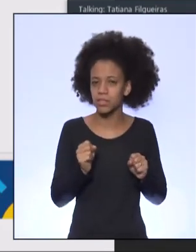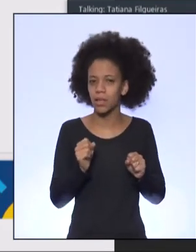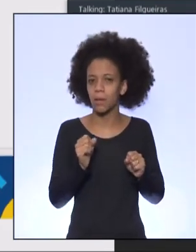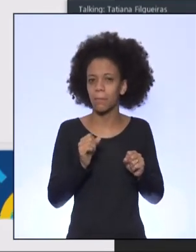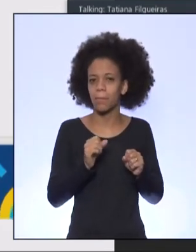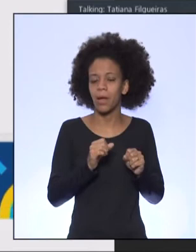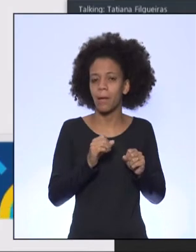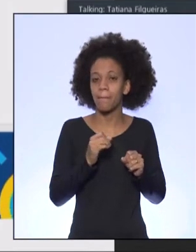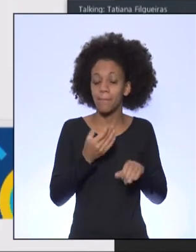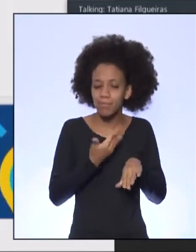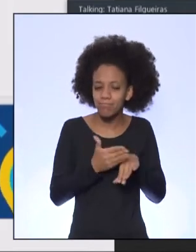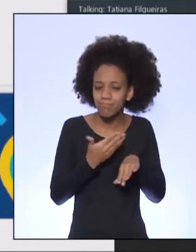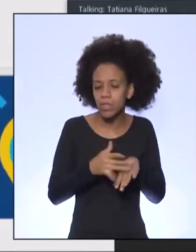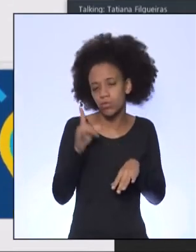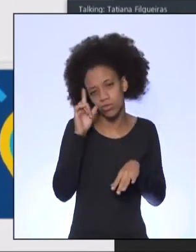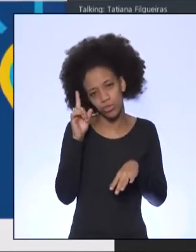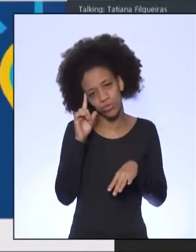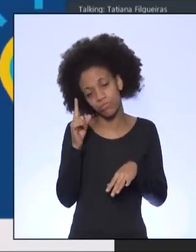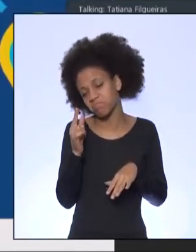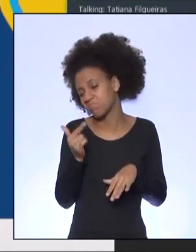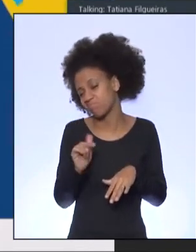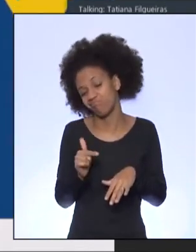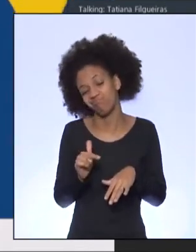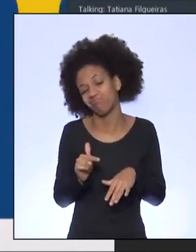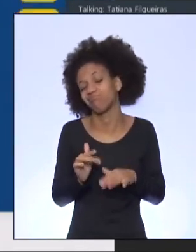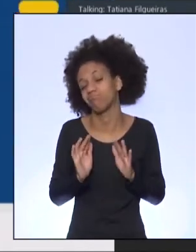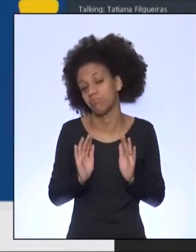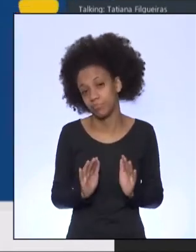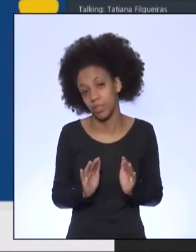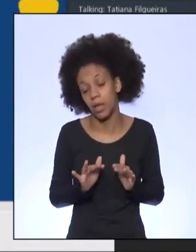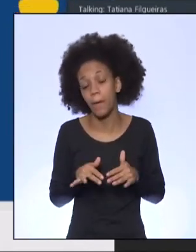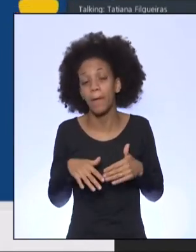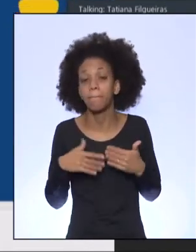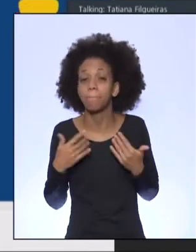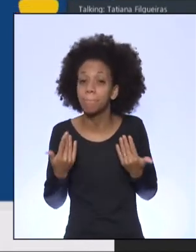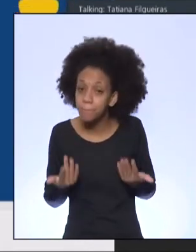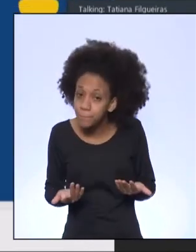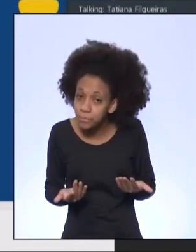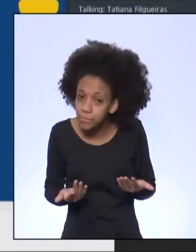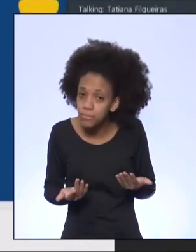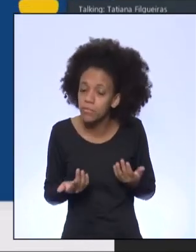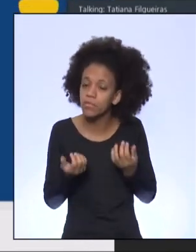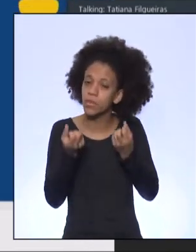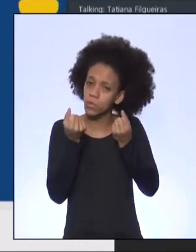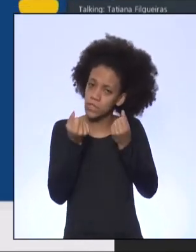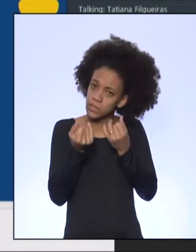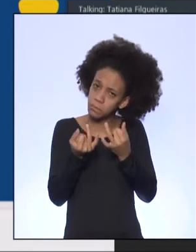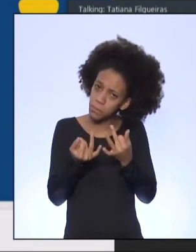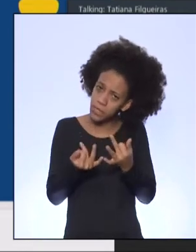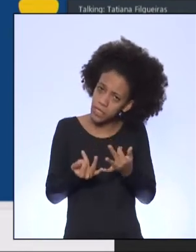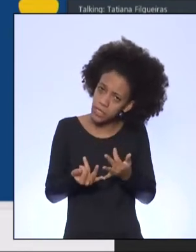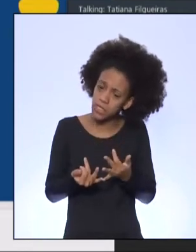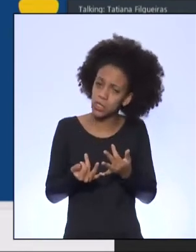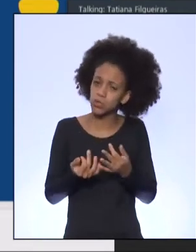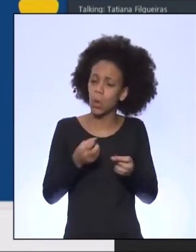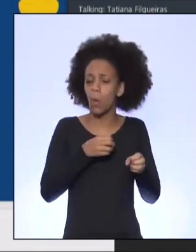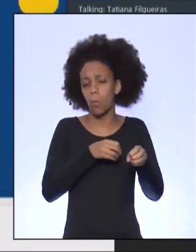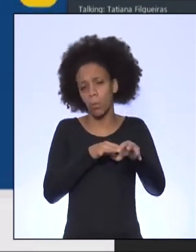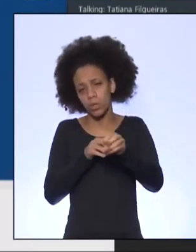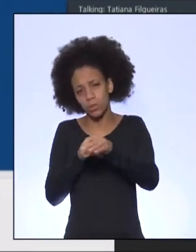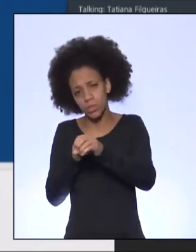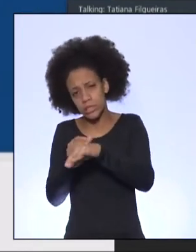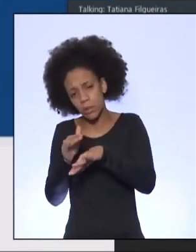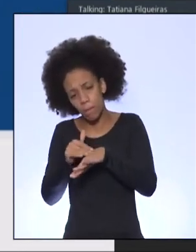escola ainda não estavam disponíveis, né? Portanto, a gente está contando aqui sobre uma educação que ela é